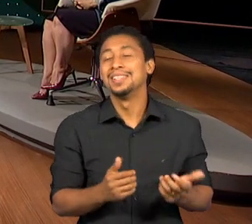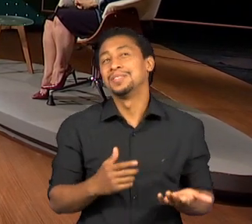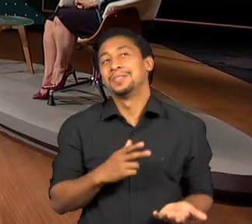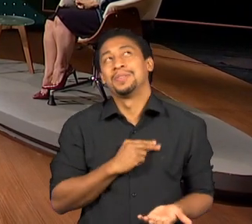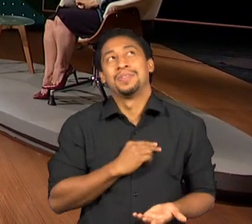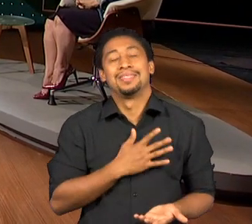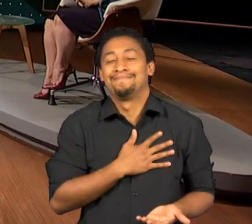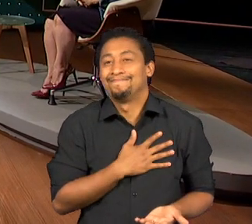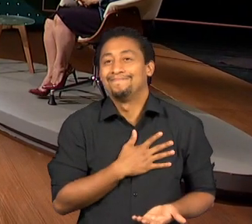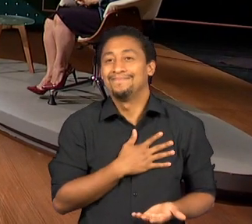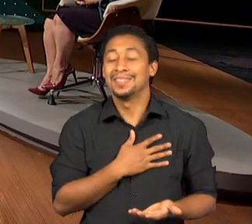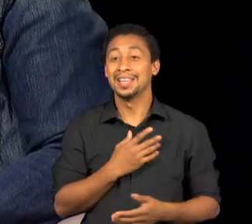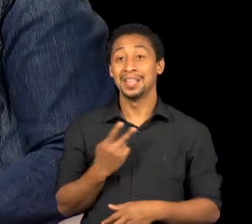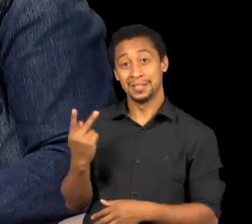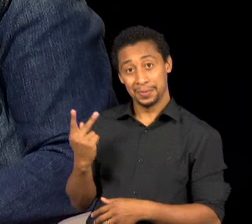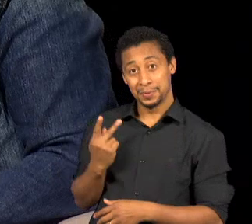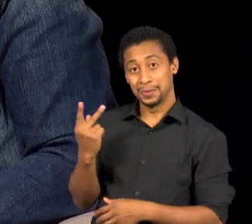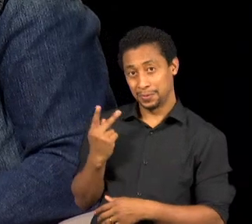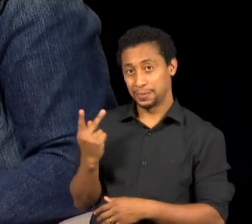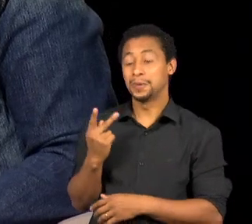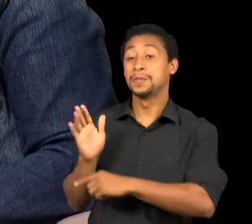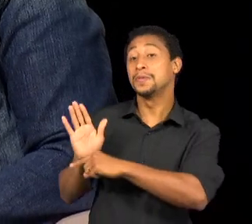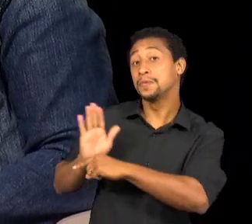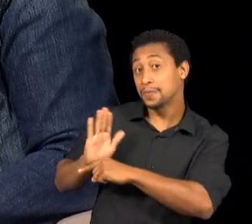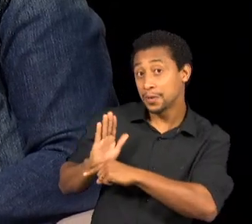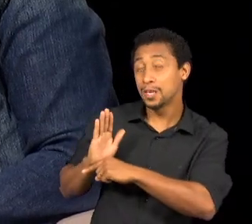Menino. A gente fez esse filme, a gente fez uma novela